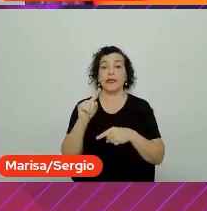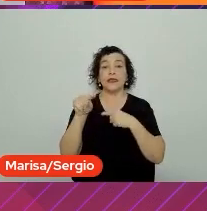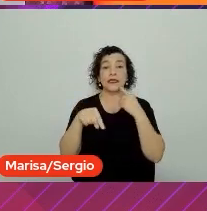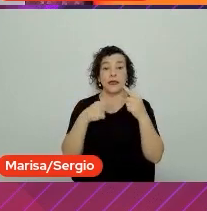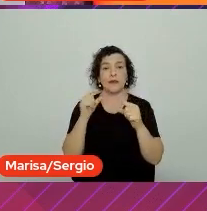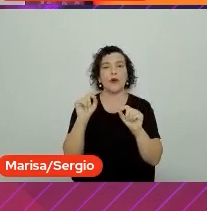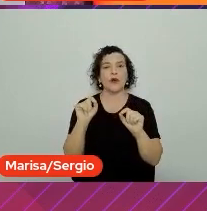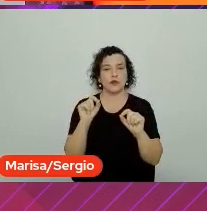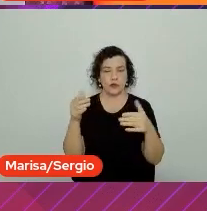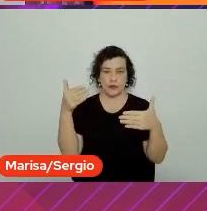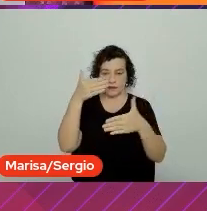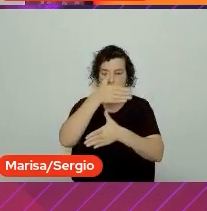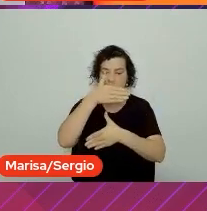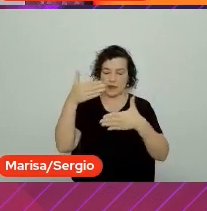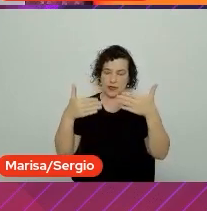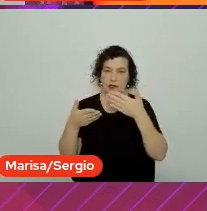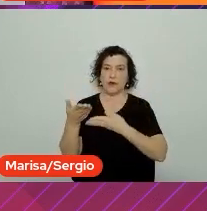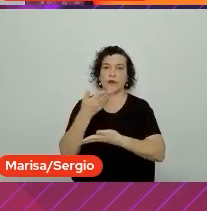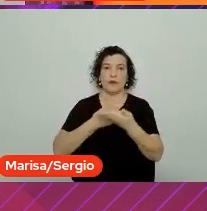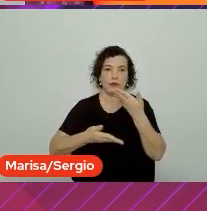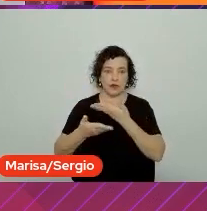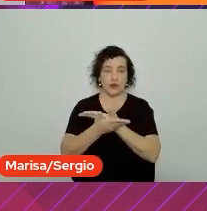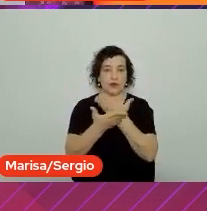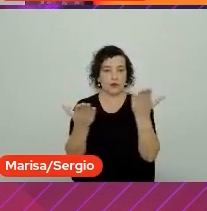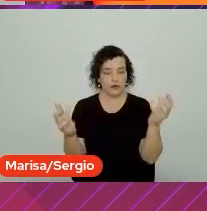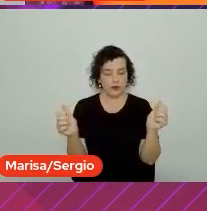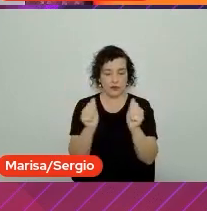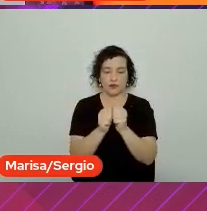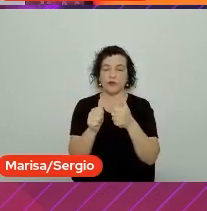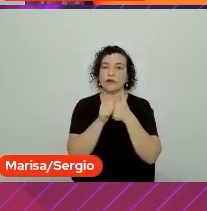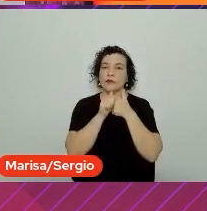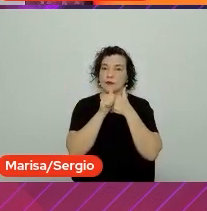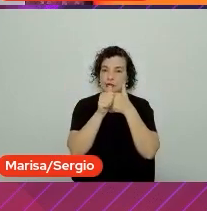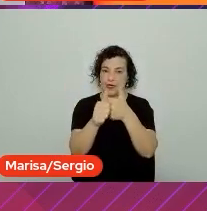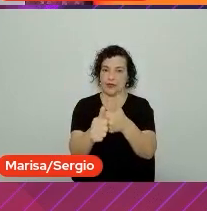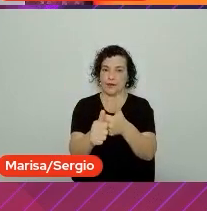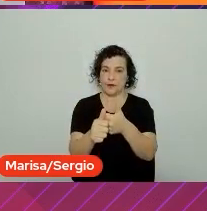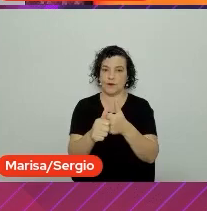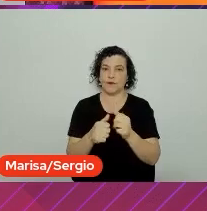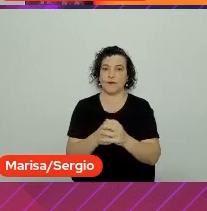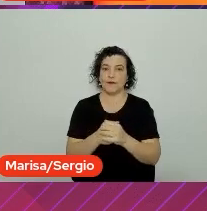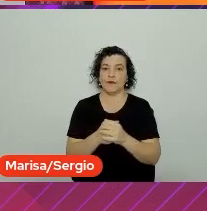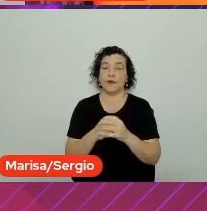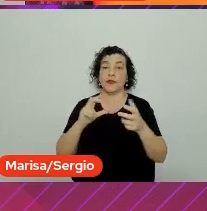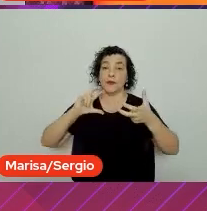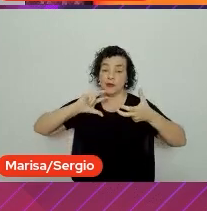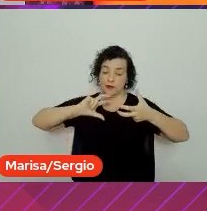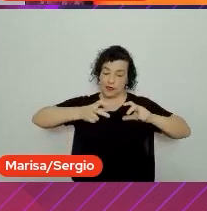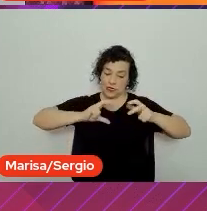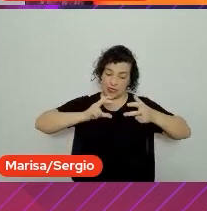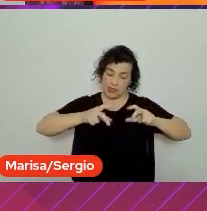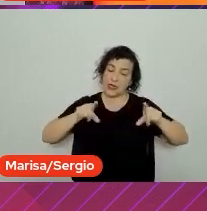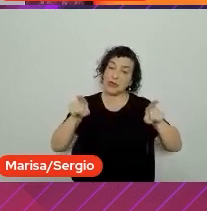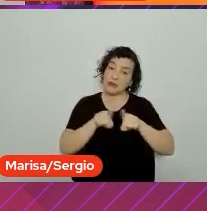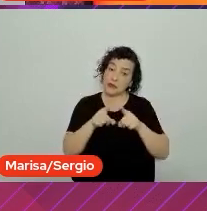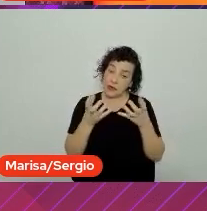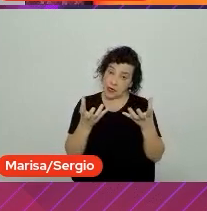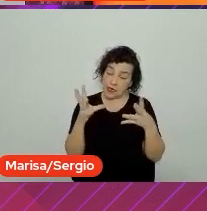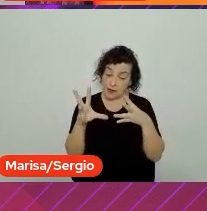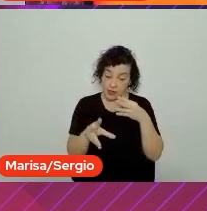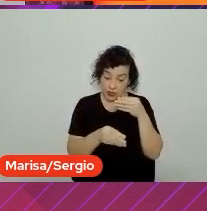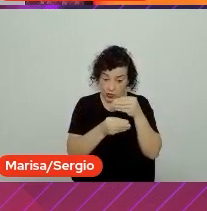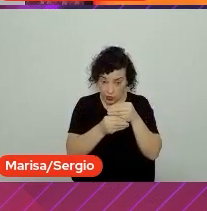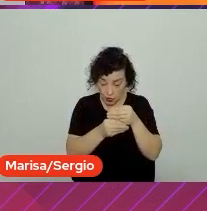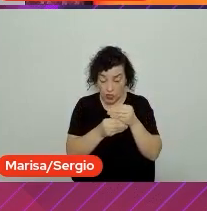material ele vai ser compartilhado com todos que estão participando, pelo TDC, e também, se alguém quiser me adicionar lá para eu poder